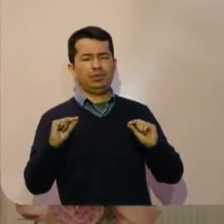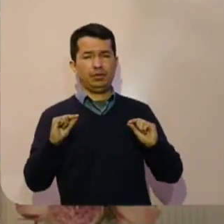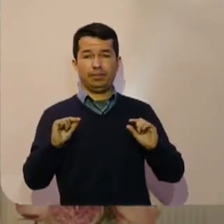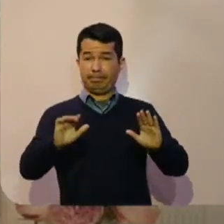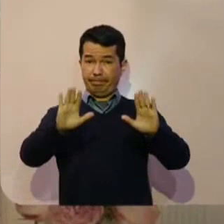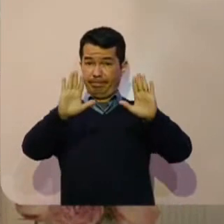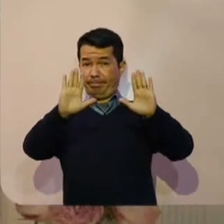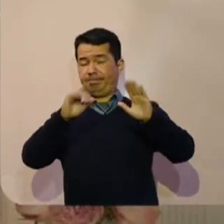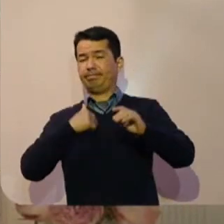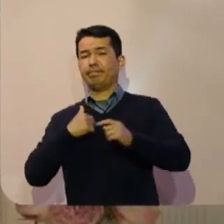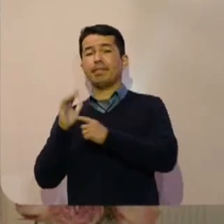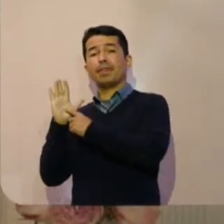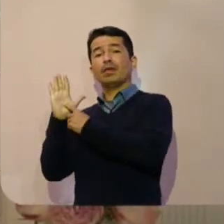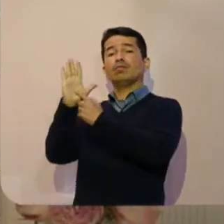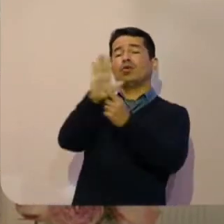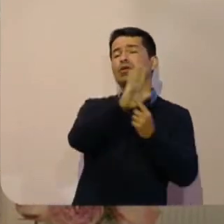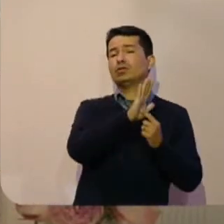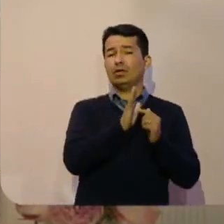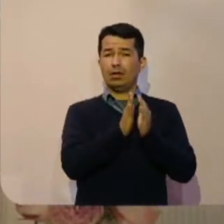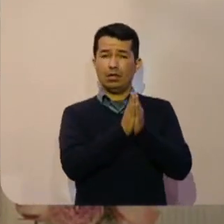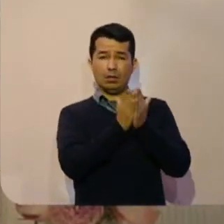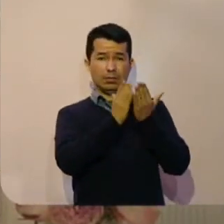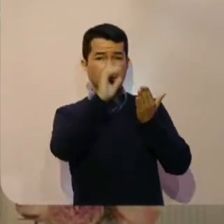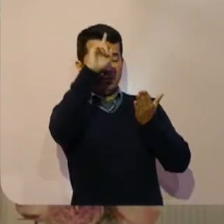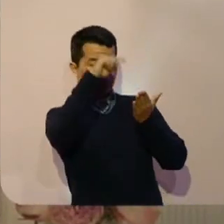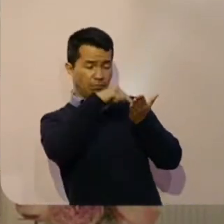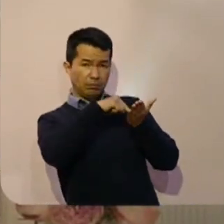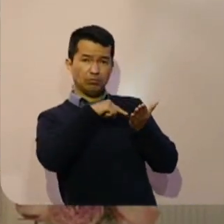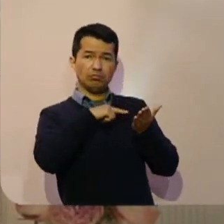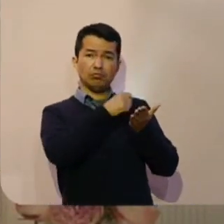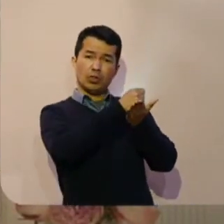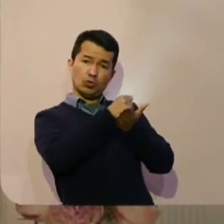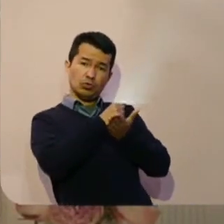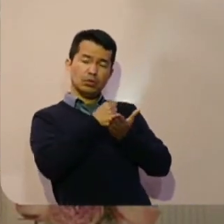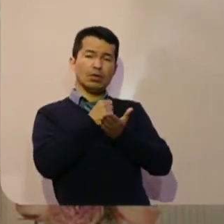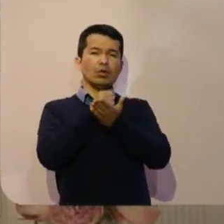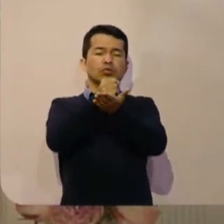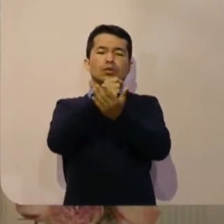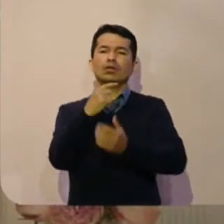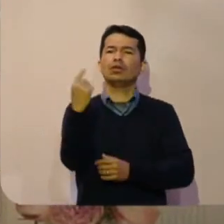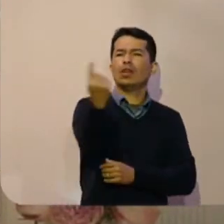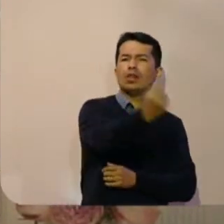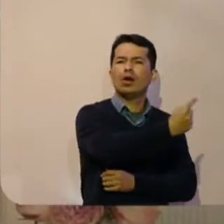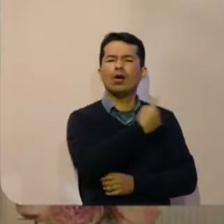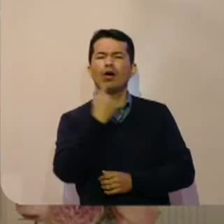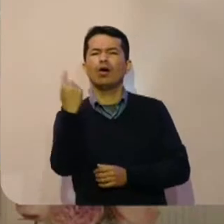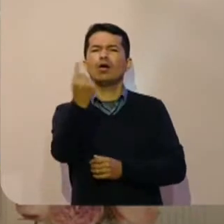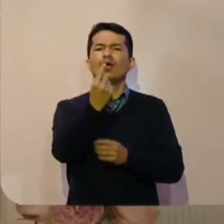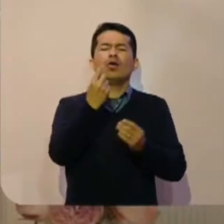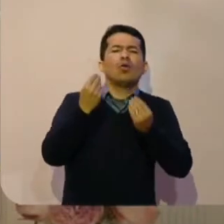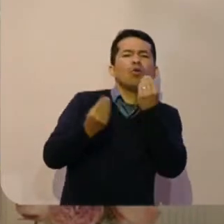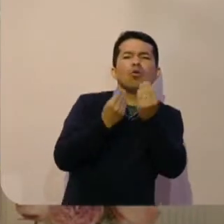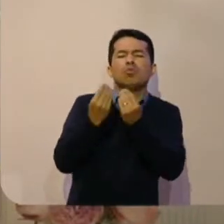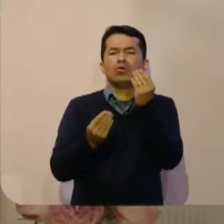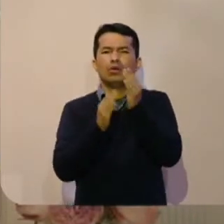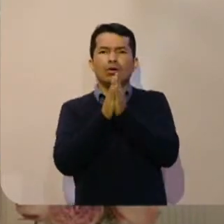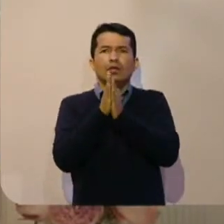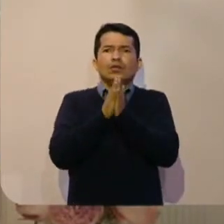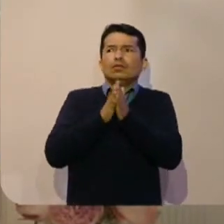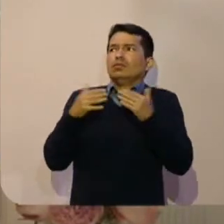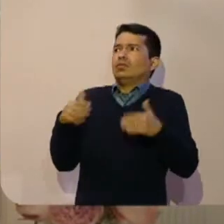de Deus que nos ajudam a lidar com a ansiedade. É interessante que a Bíblia é